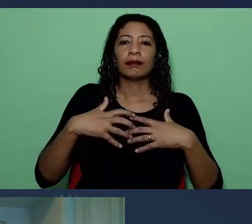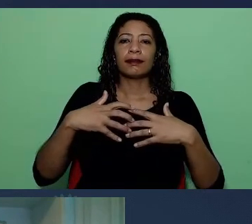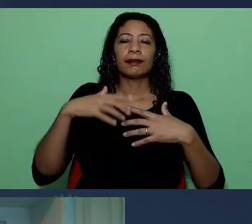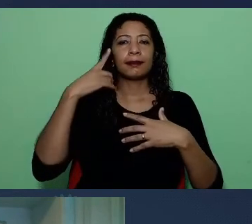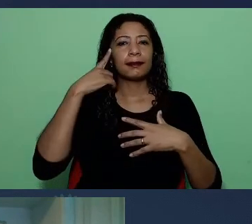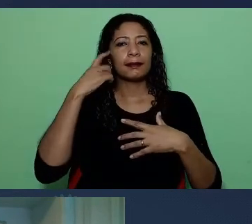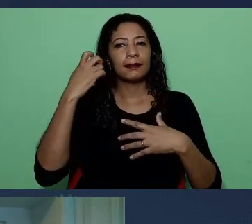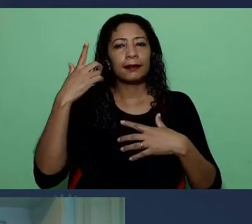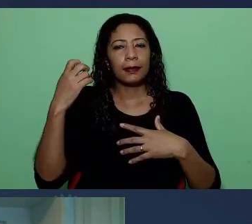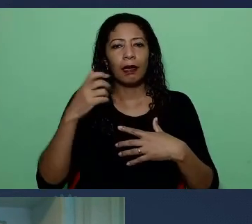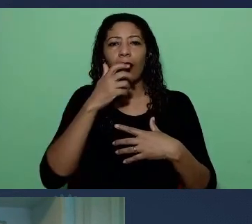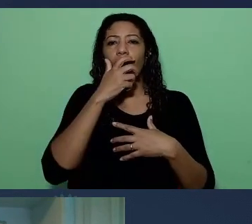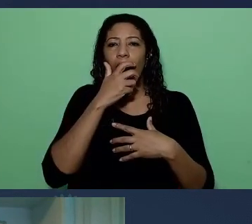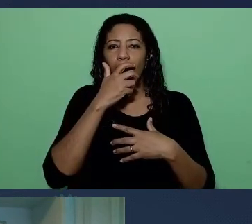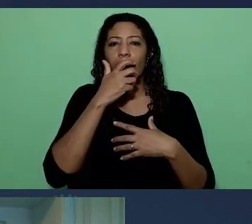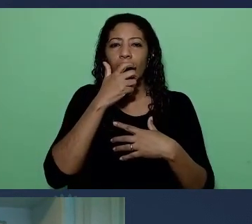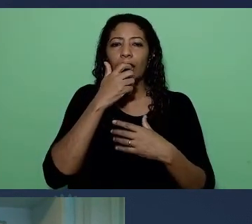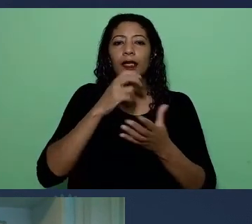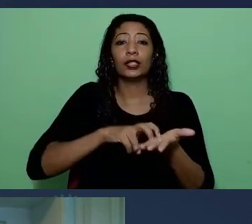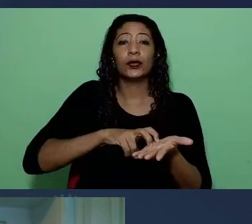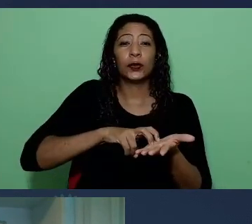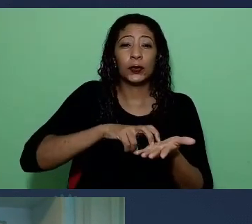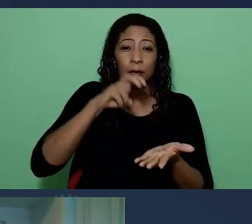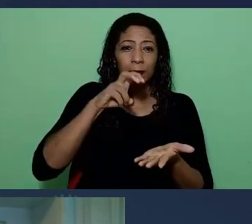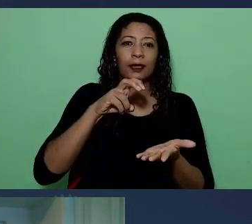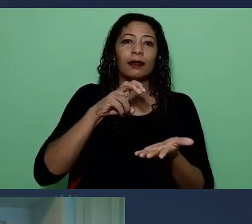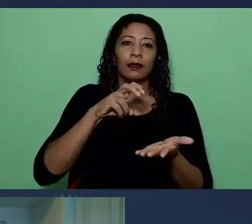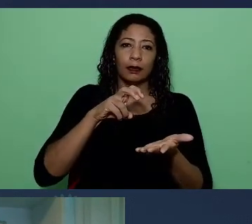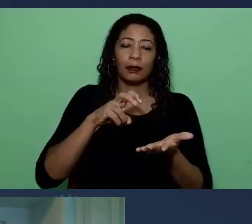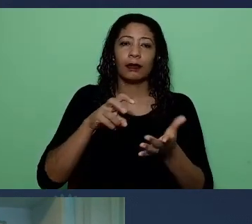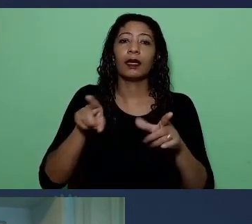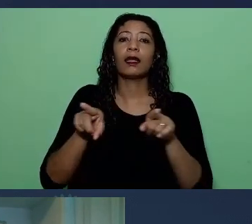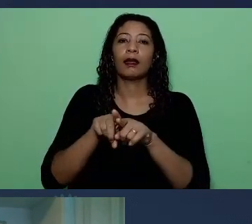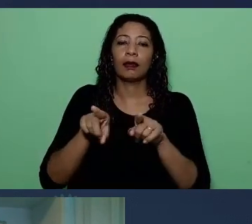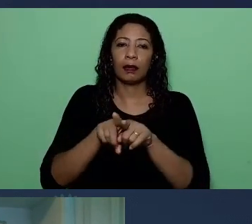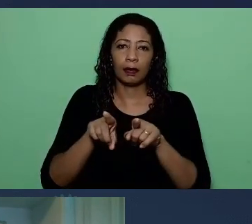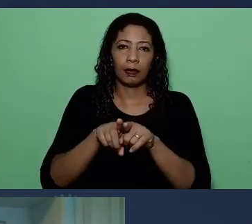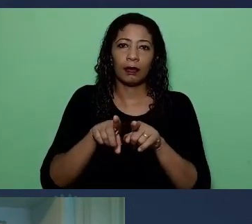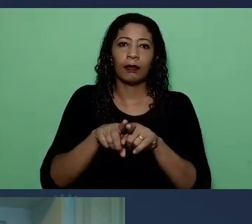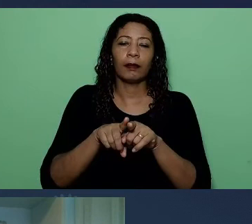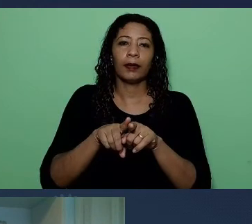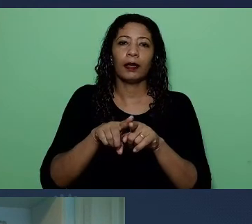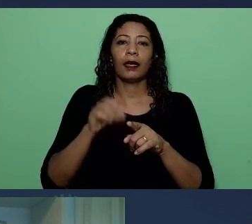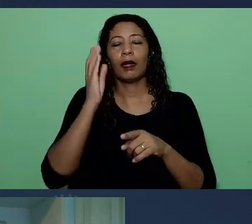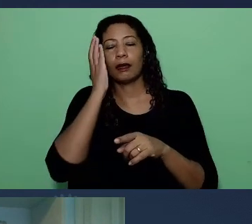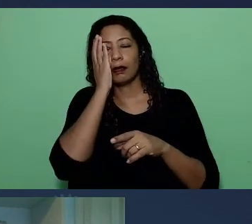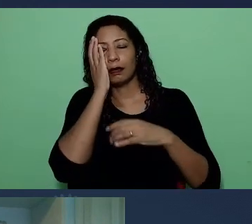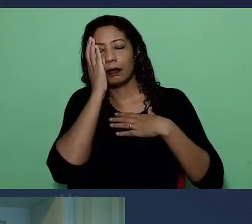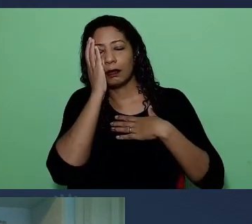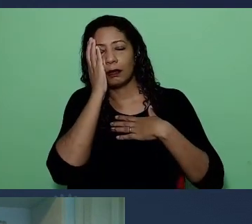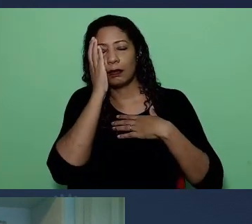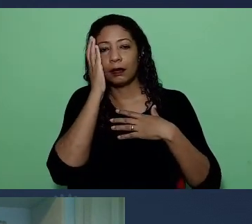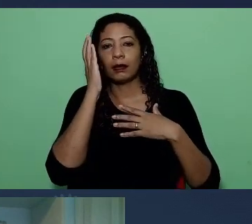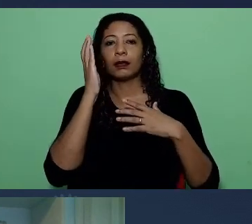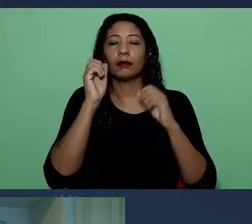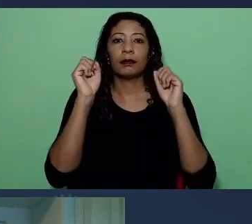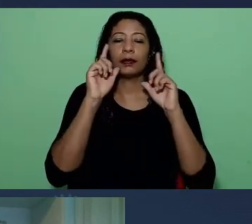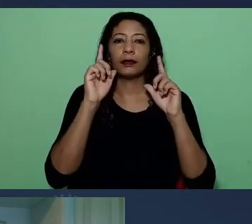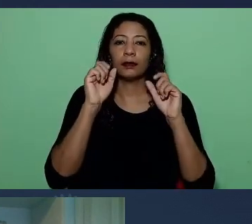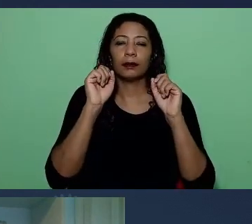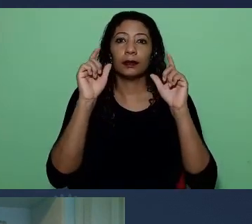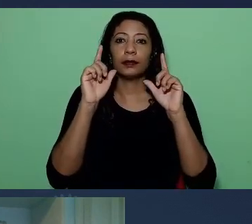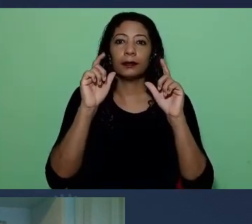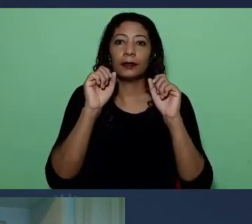tosse seca no período da manhã, e pode ter muitas interrupções durante o sono, porque, assim, a asma, ela é uma doença